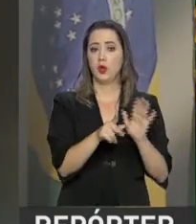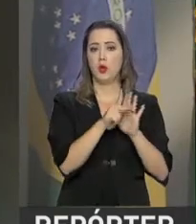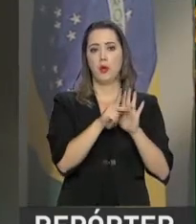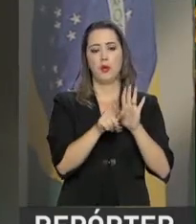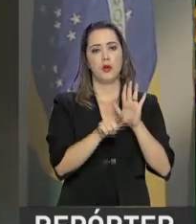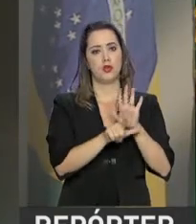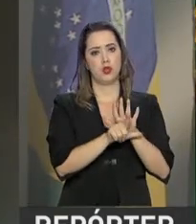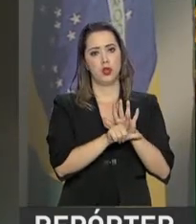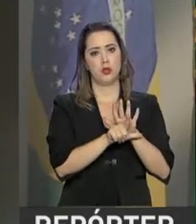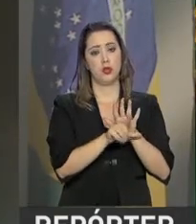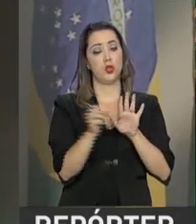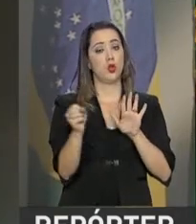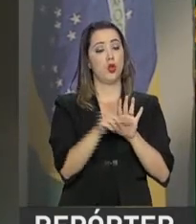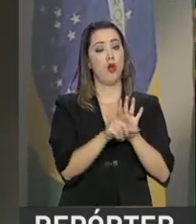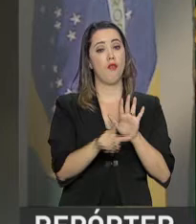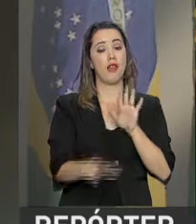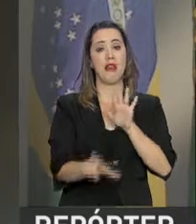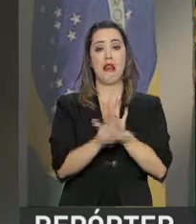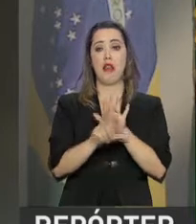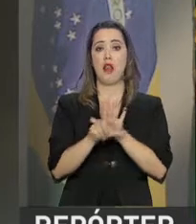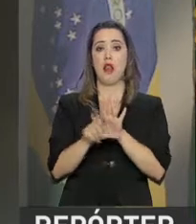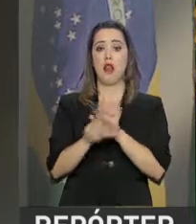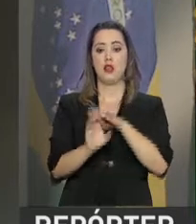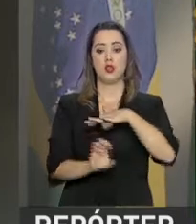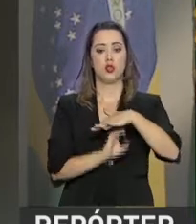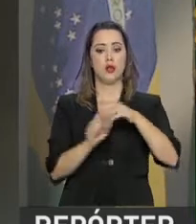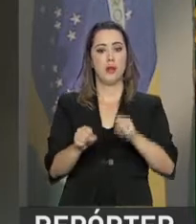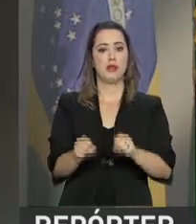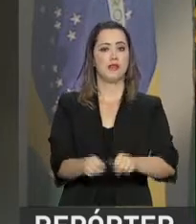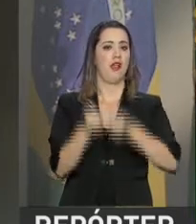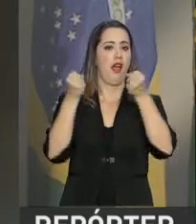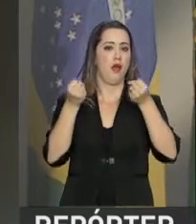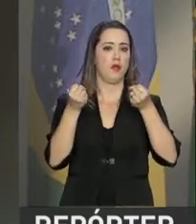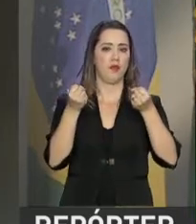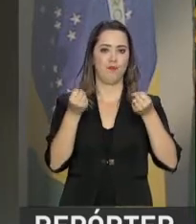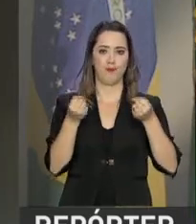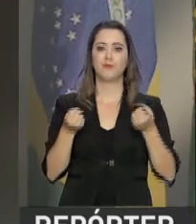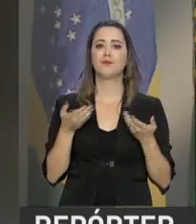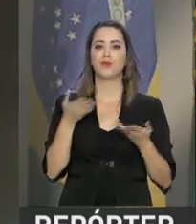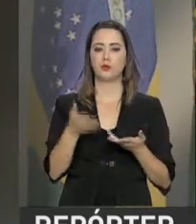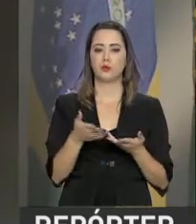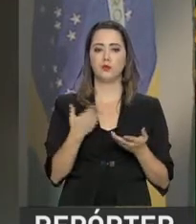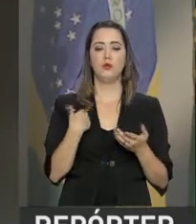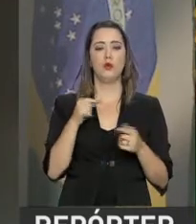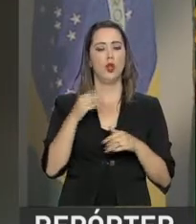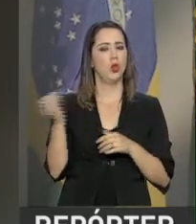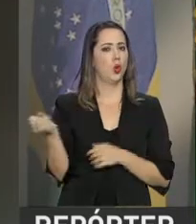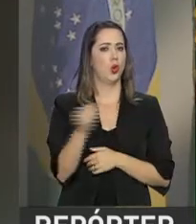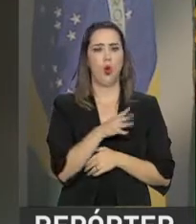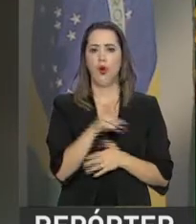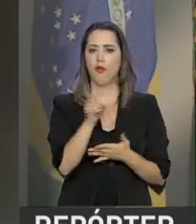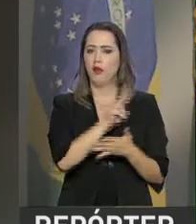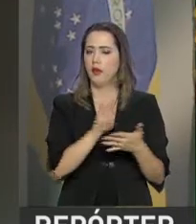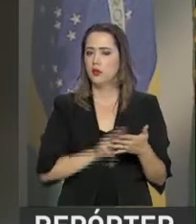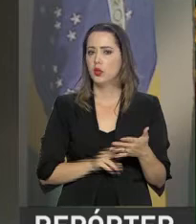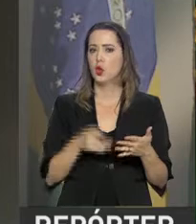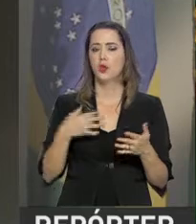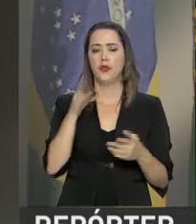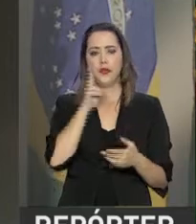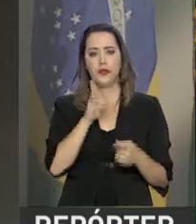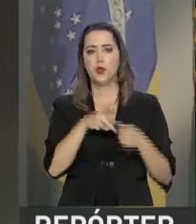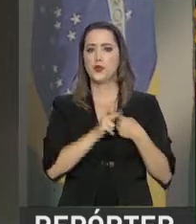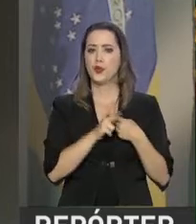da nova lei de falências e da recuperação judicial e extrajudicial. É um texto moderníssimo, visto,